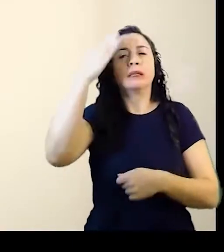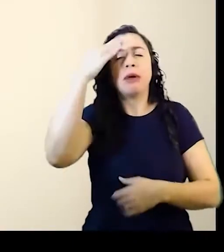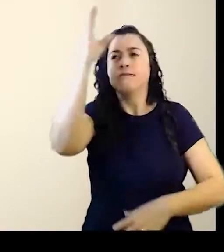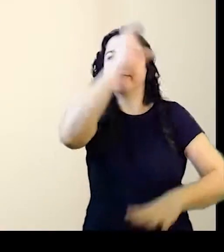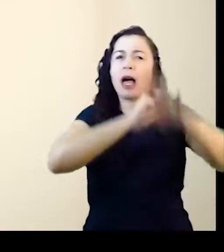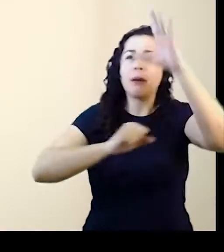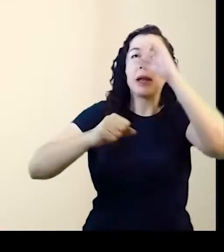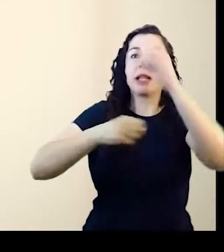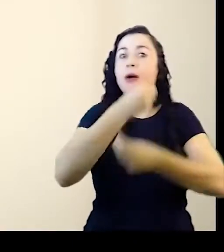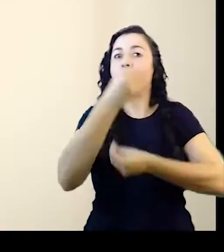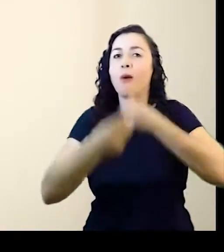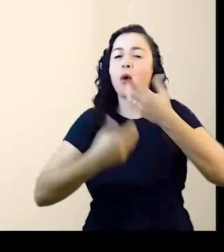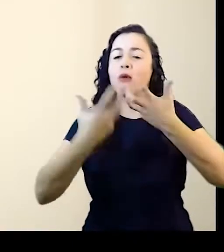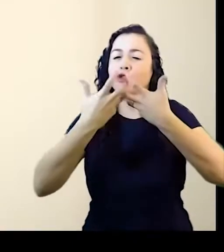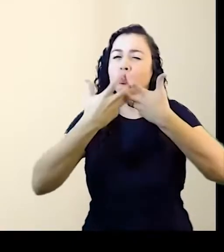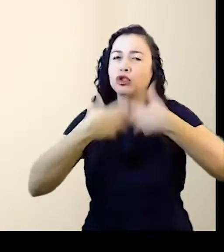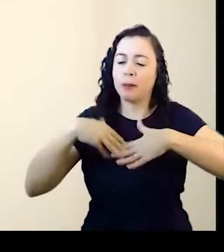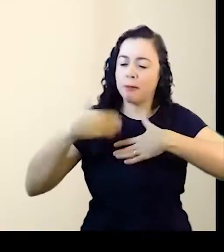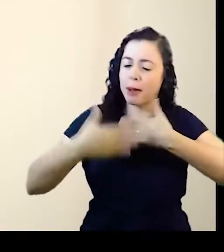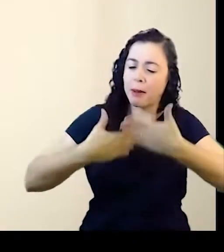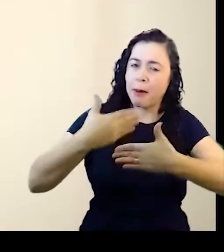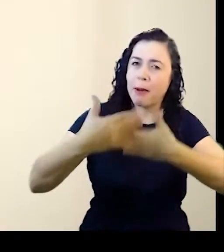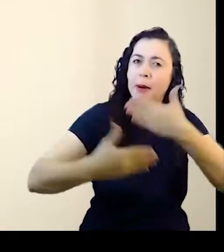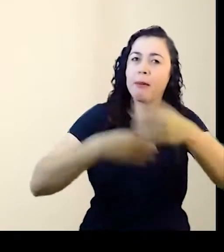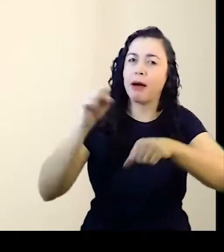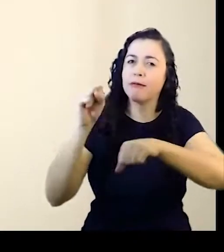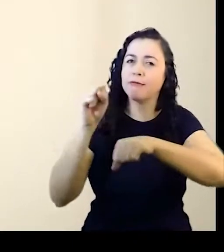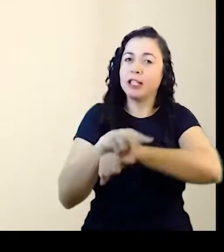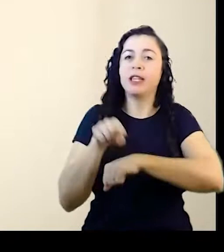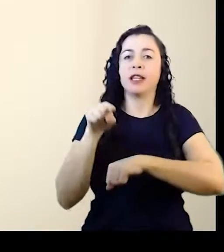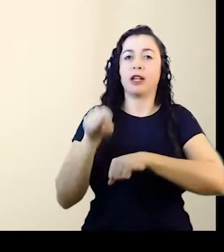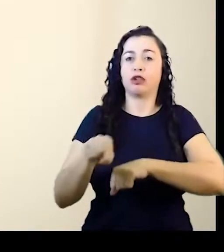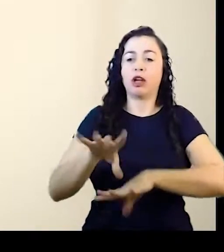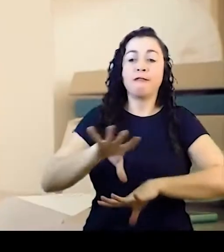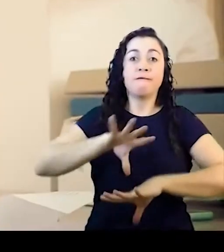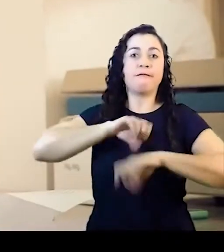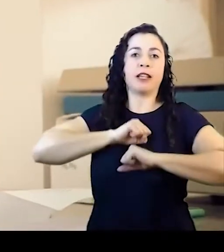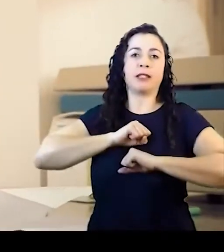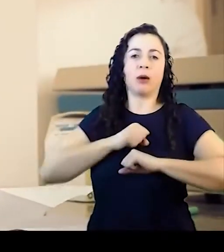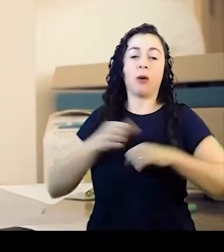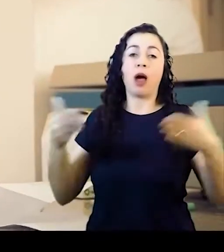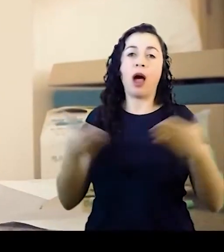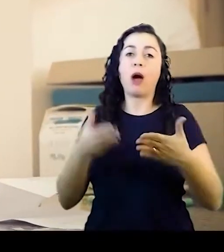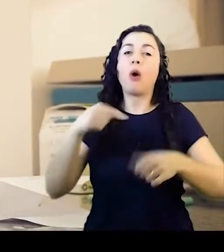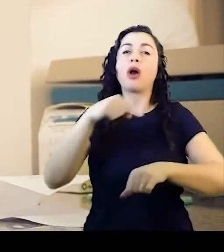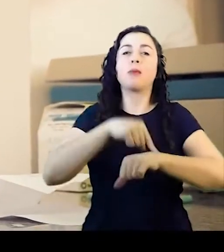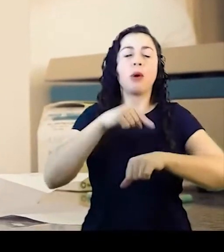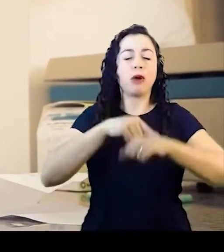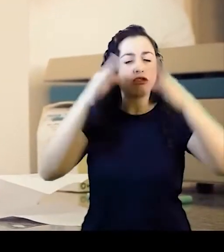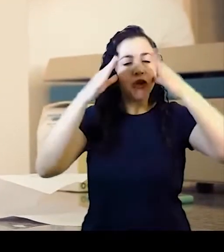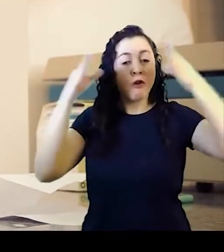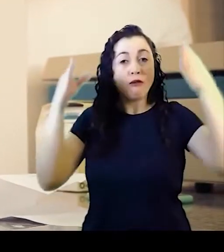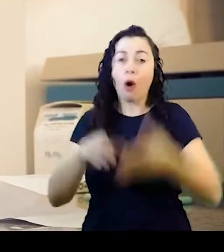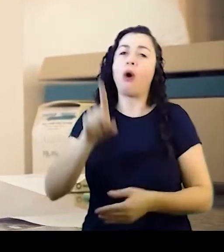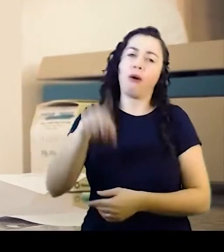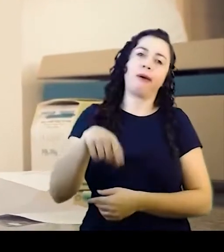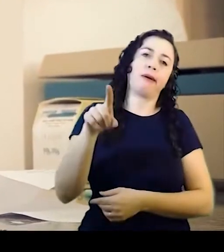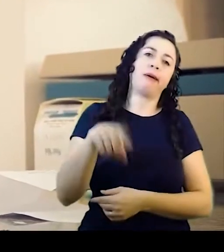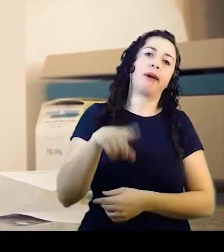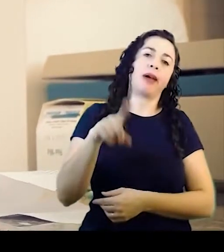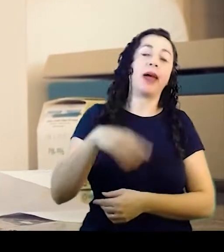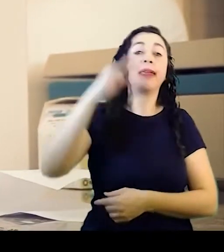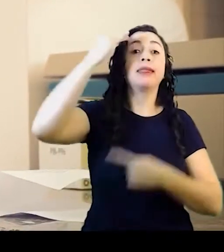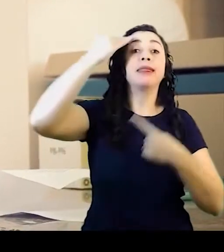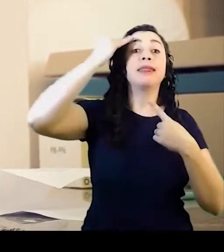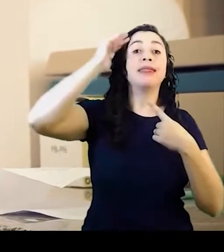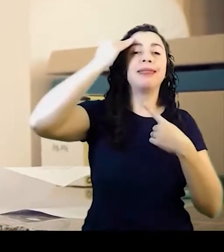esse processo de infecção. Então esse é um momento onde a gente está se dedicando ao